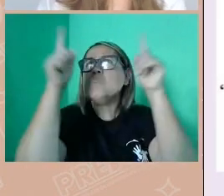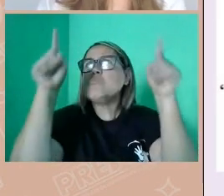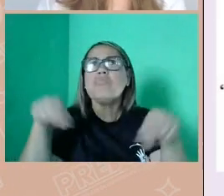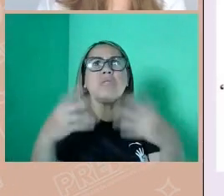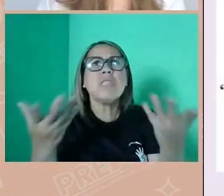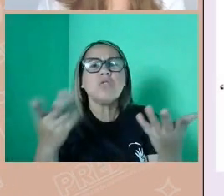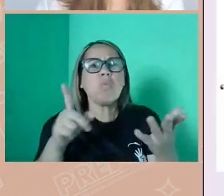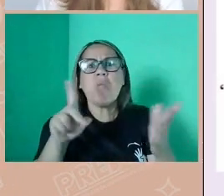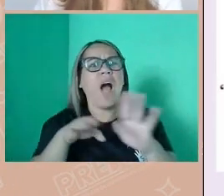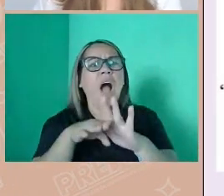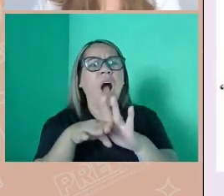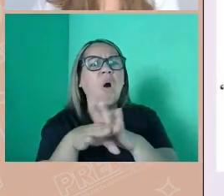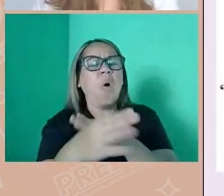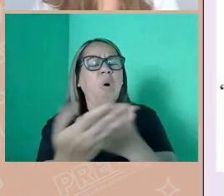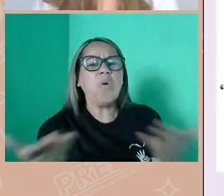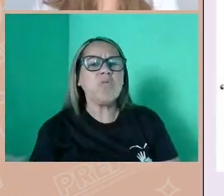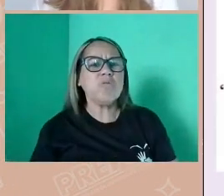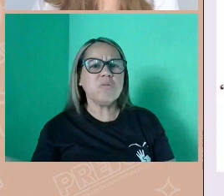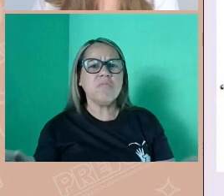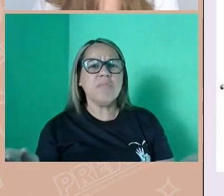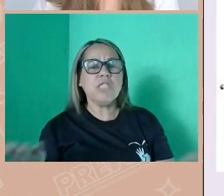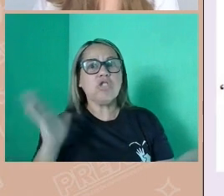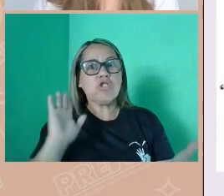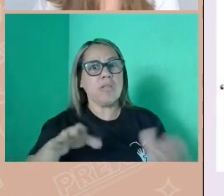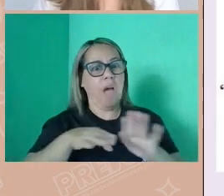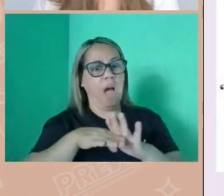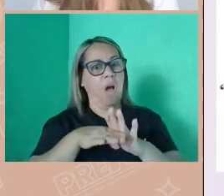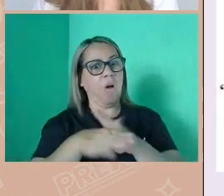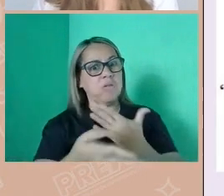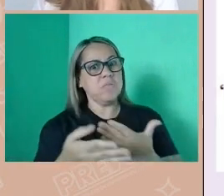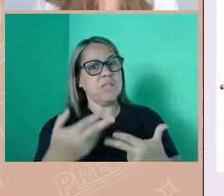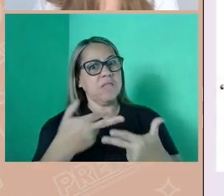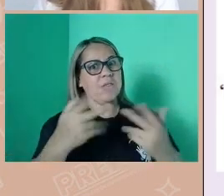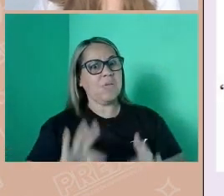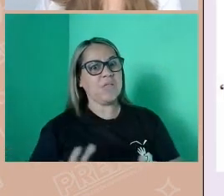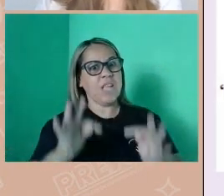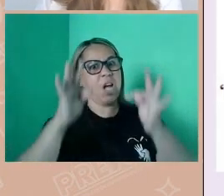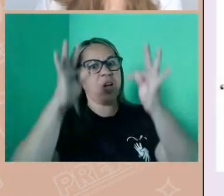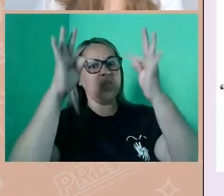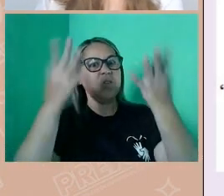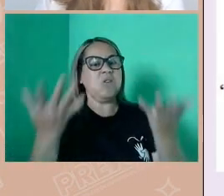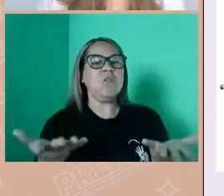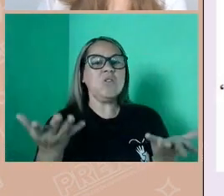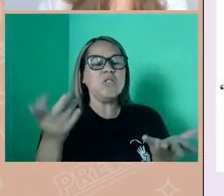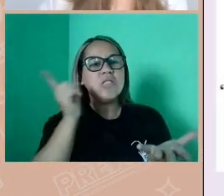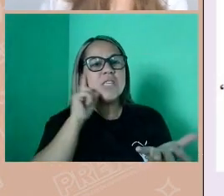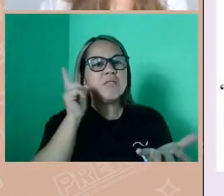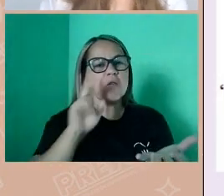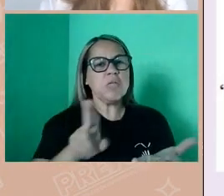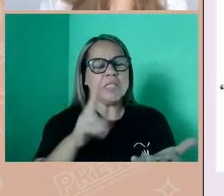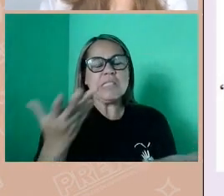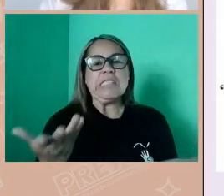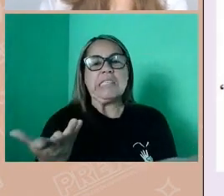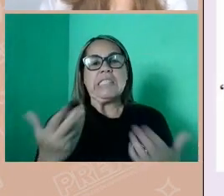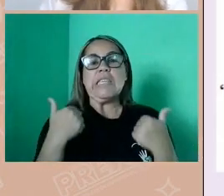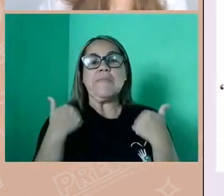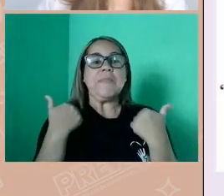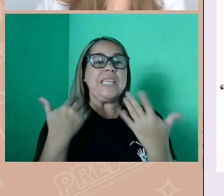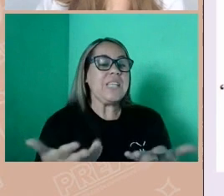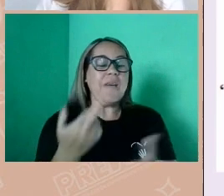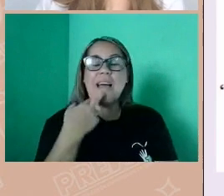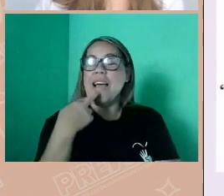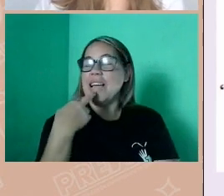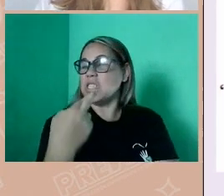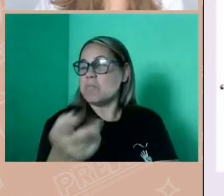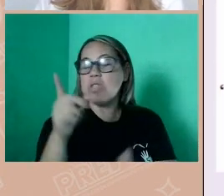está acostumado com esse recurso ele está muito mais acostumado com os elementos tecnológicos do dia a dia certo? então a resposta da